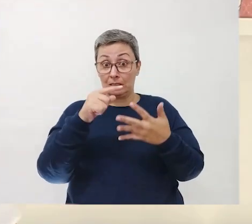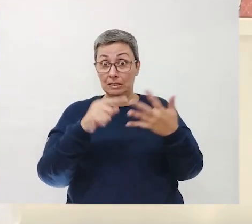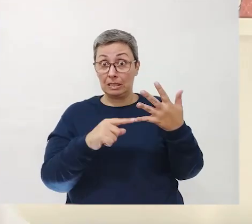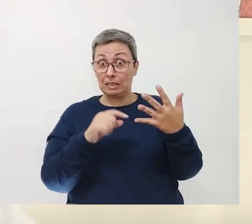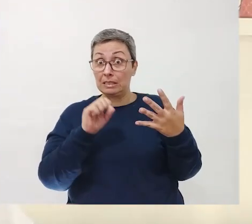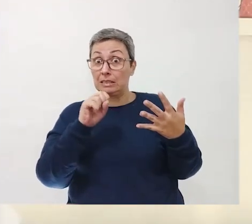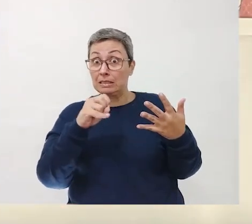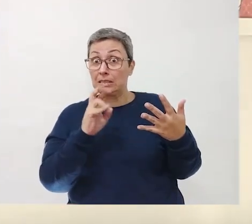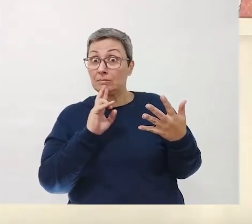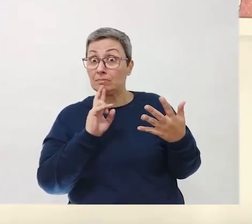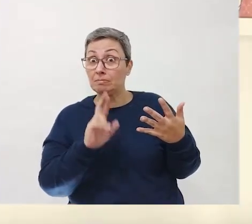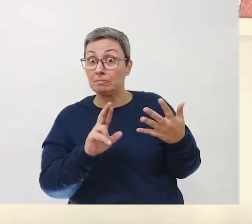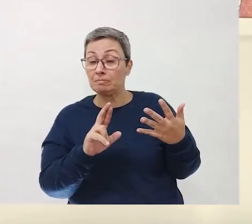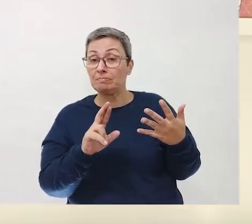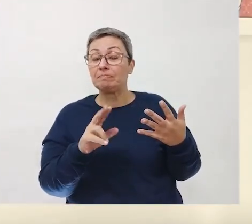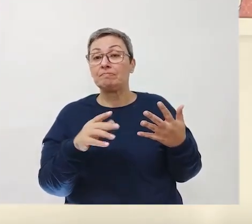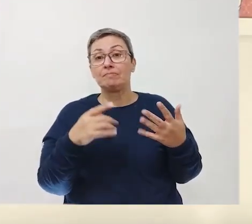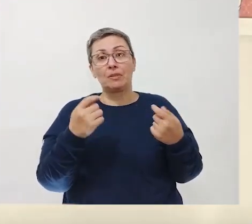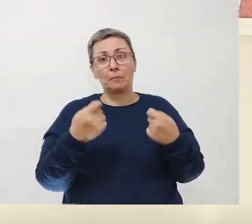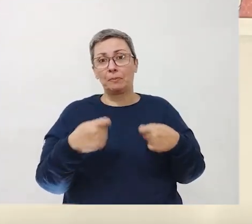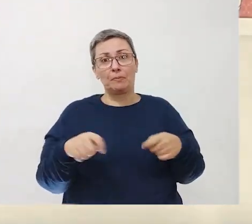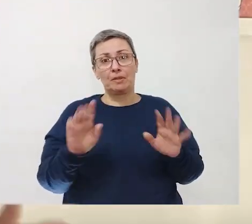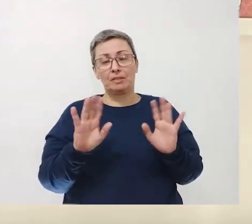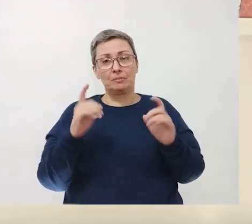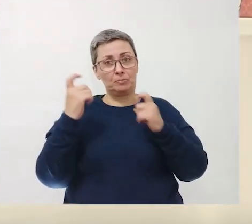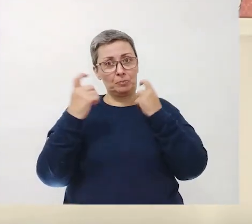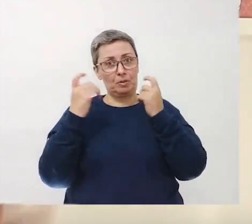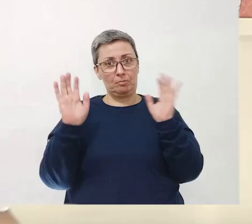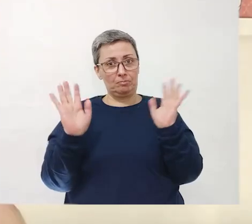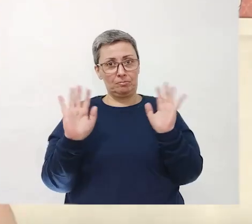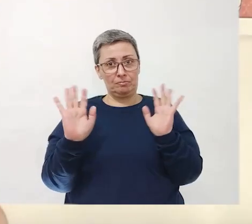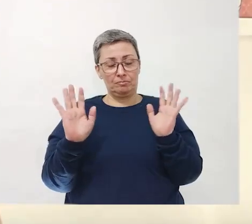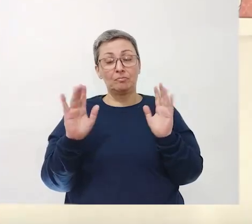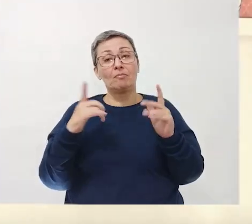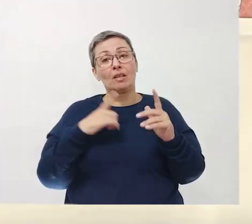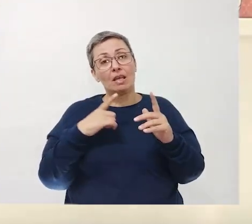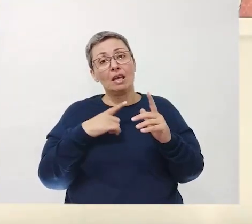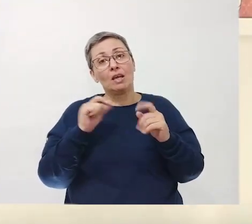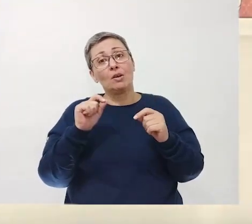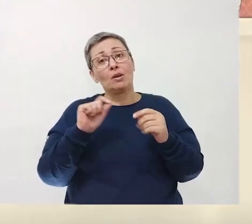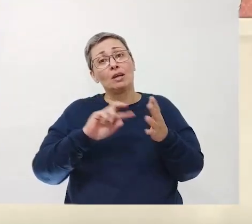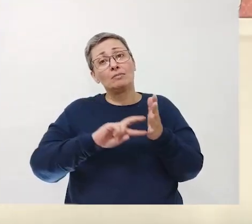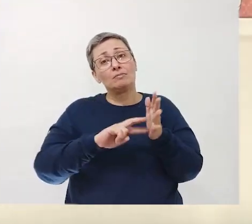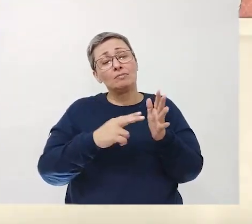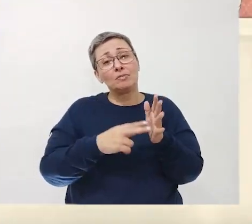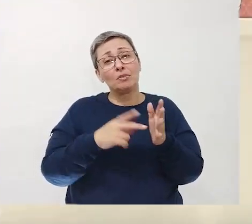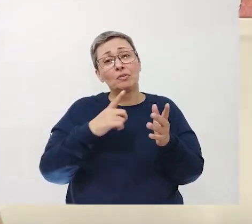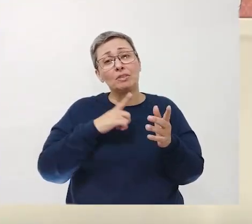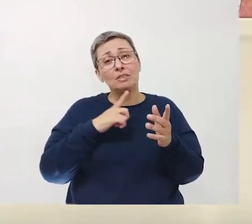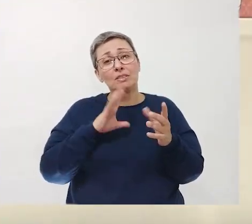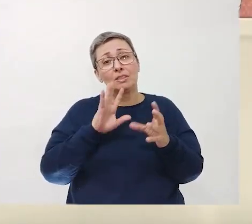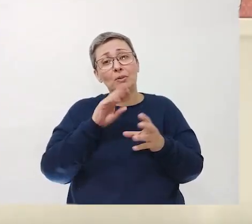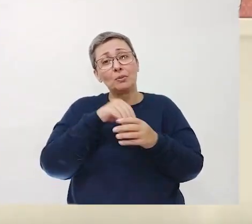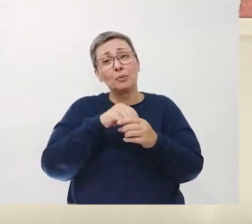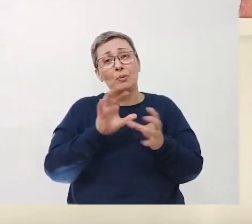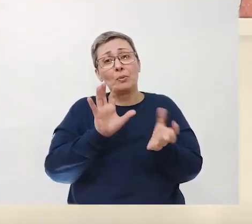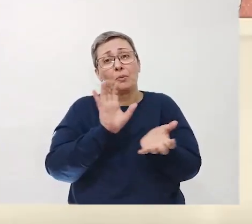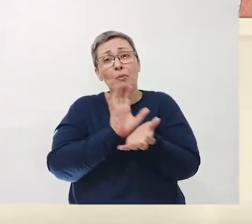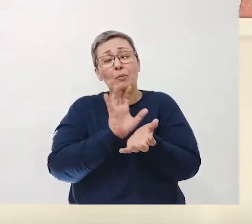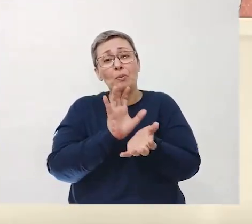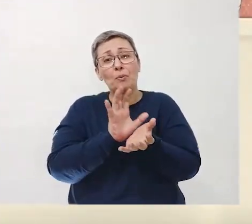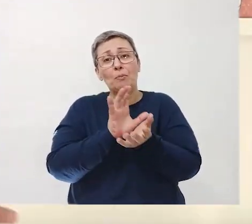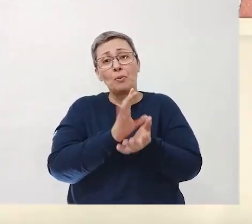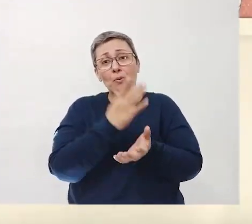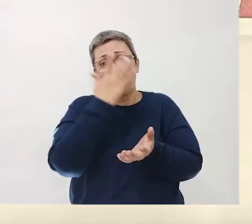Bom, se você respondeu sim para uma dessas perguntas, não precisa se preocupar, tá? Isso só